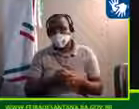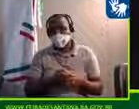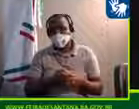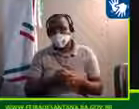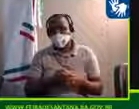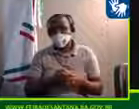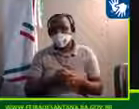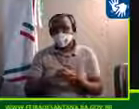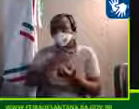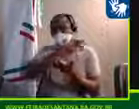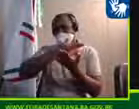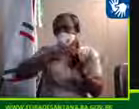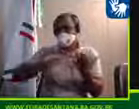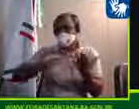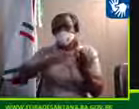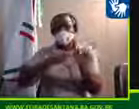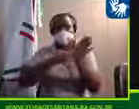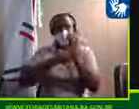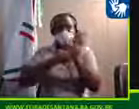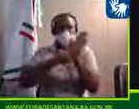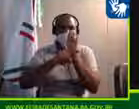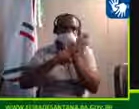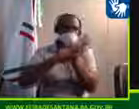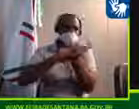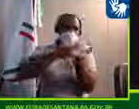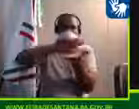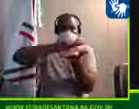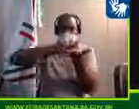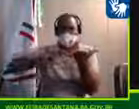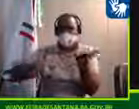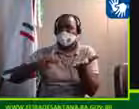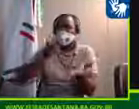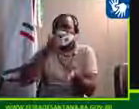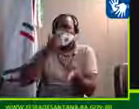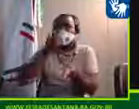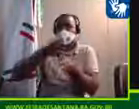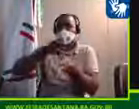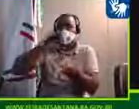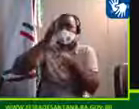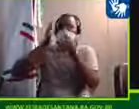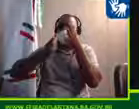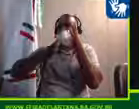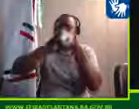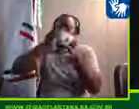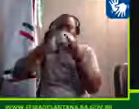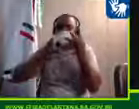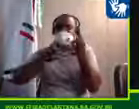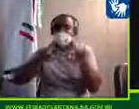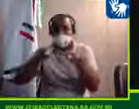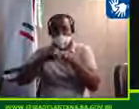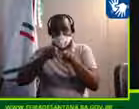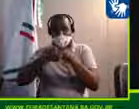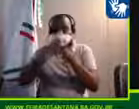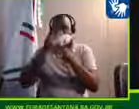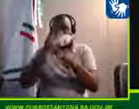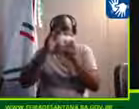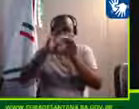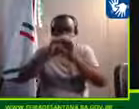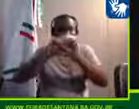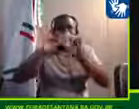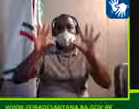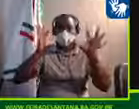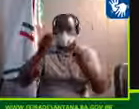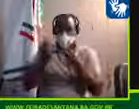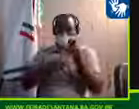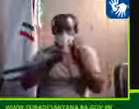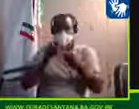a essas palavras, a esses vídeos, a essas acusações, a esses pedidos de transparência e